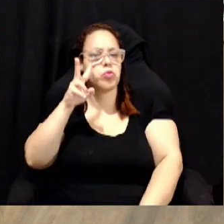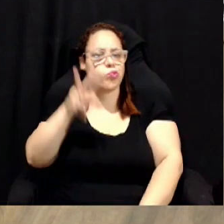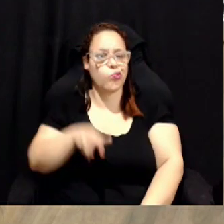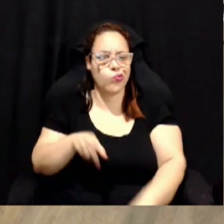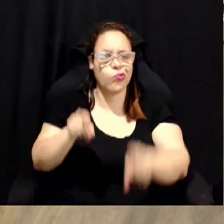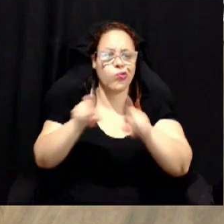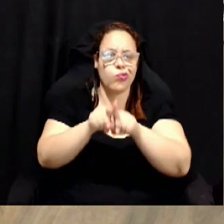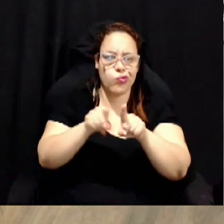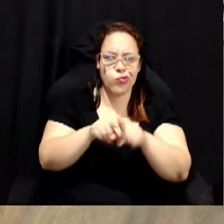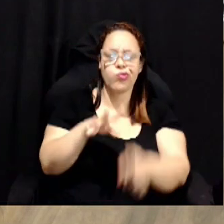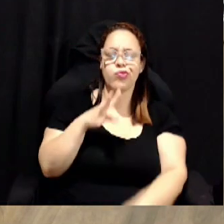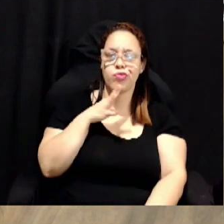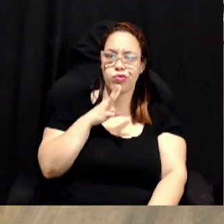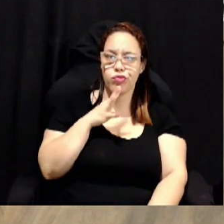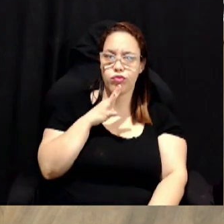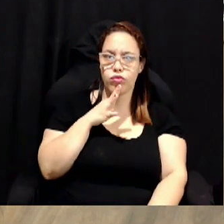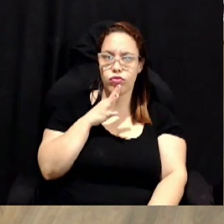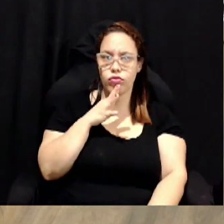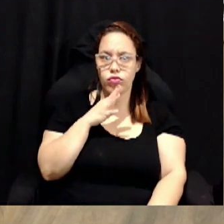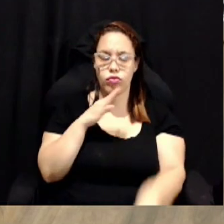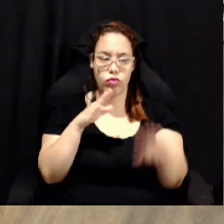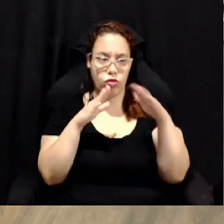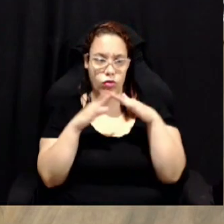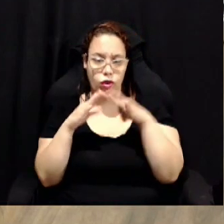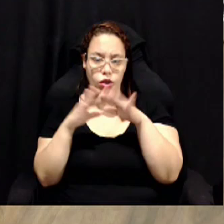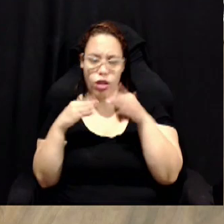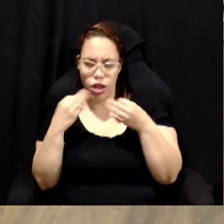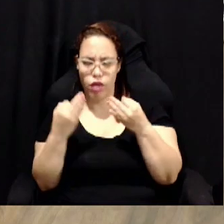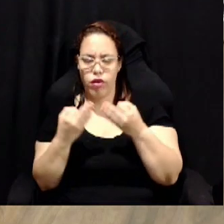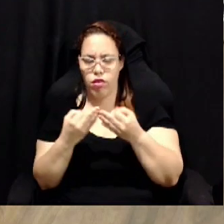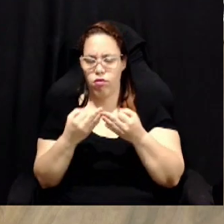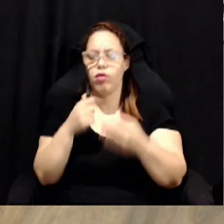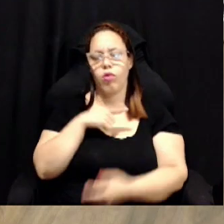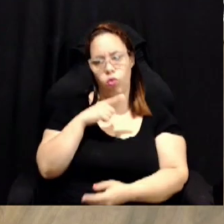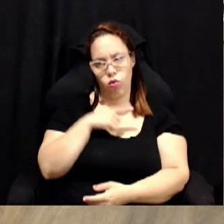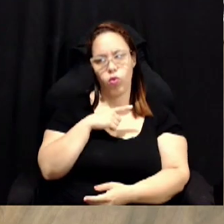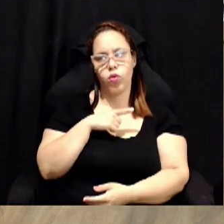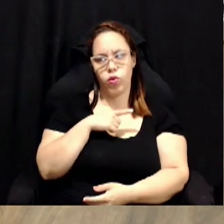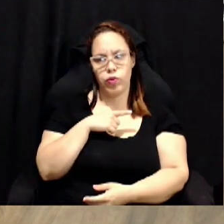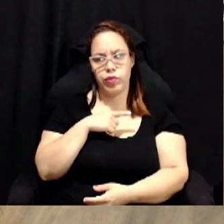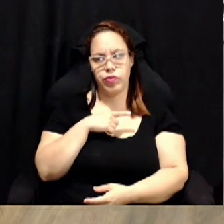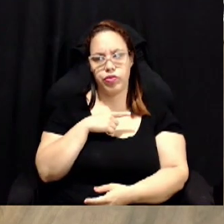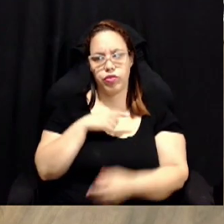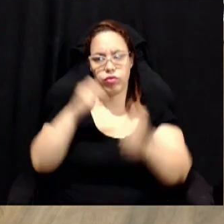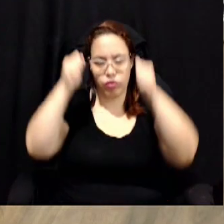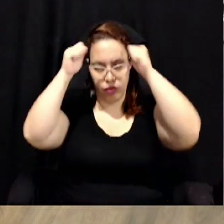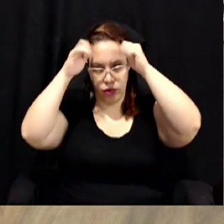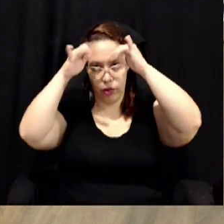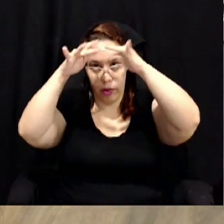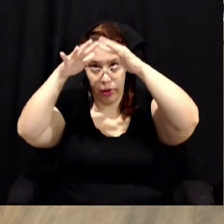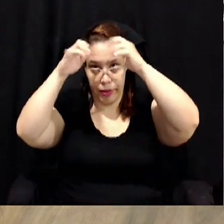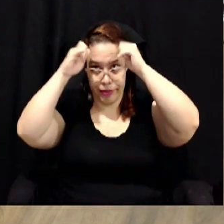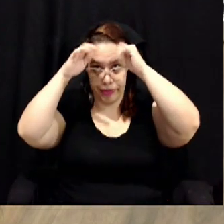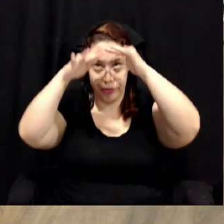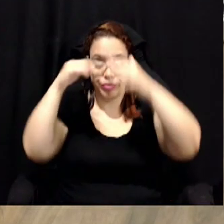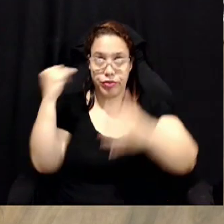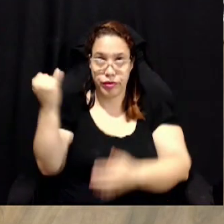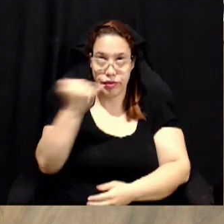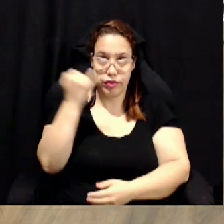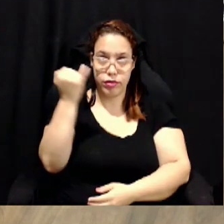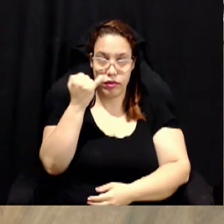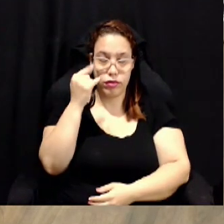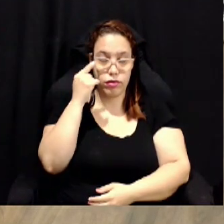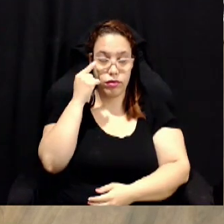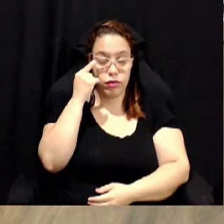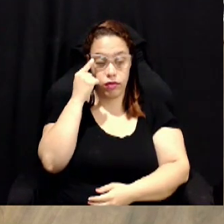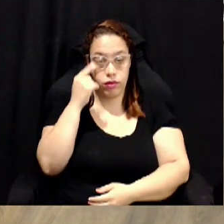conhece na vizinhança, tem na família, alguém que tem o transtorno do espectro autista, então é muito importante estes casos. Já faço um